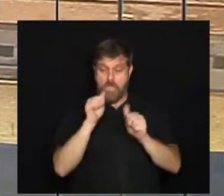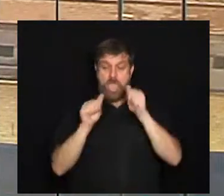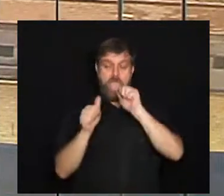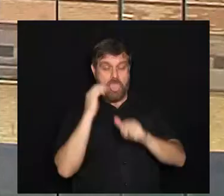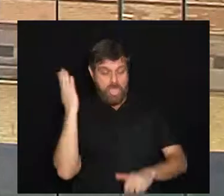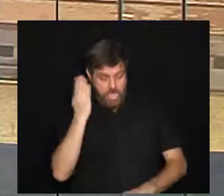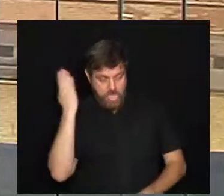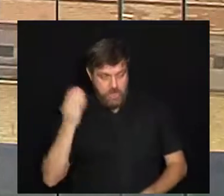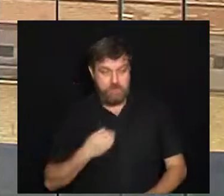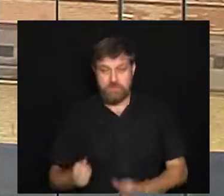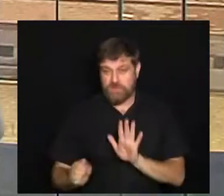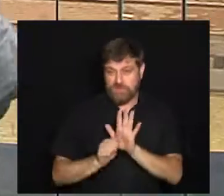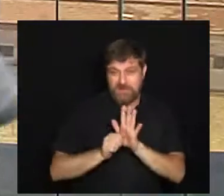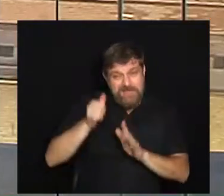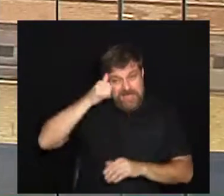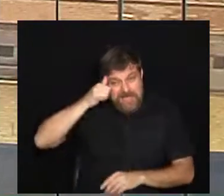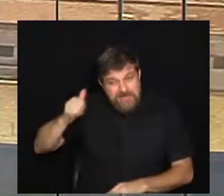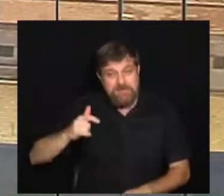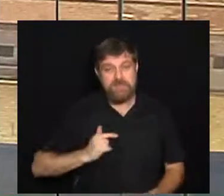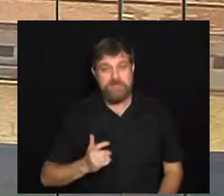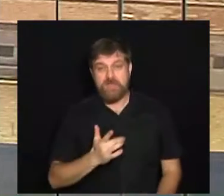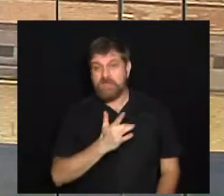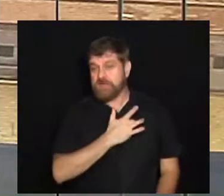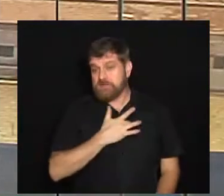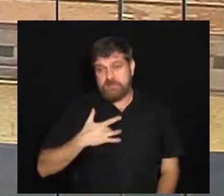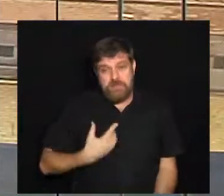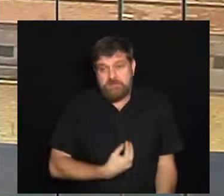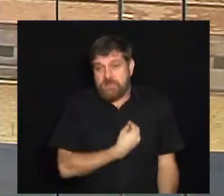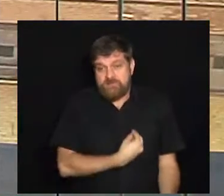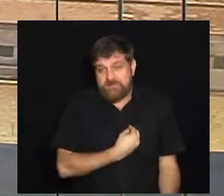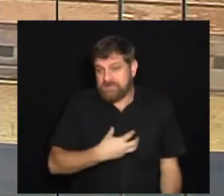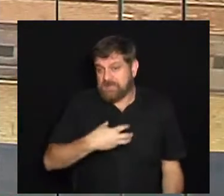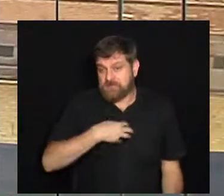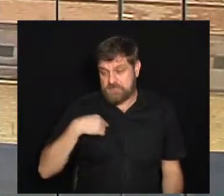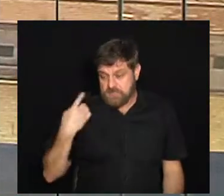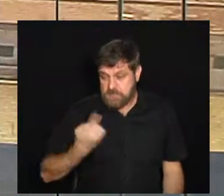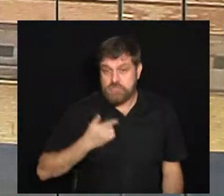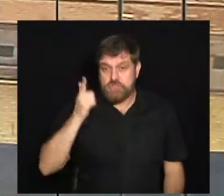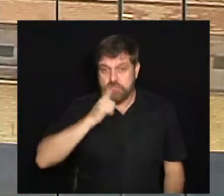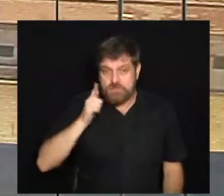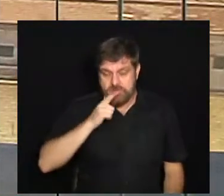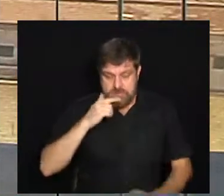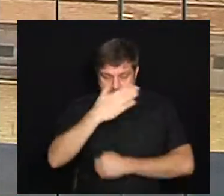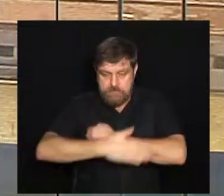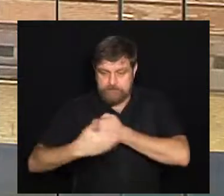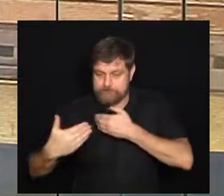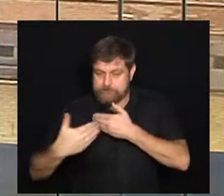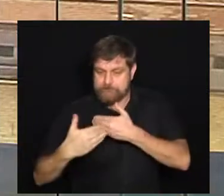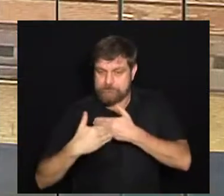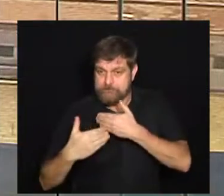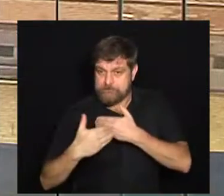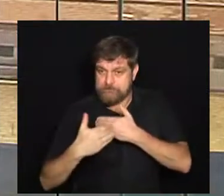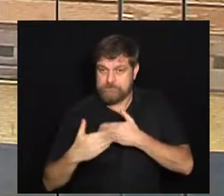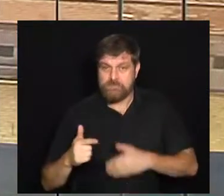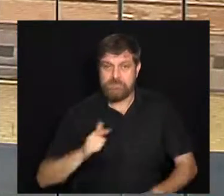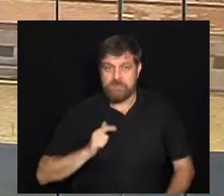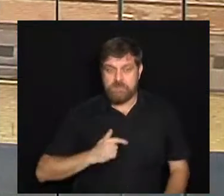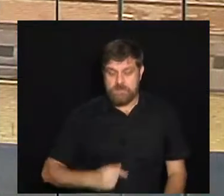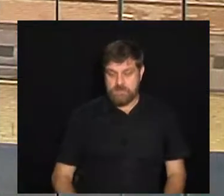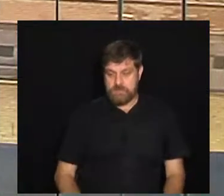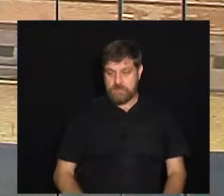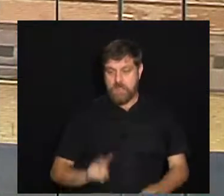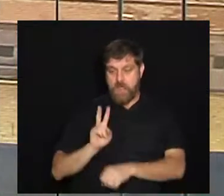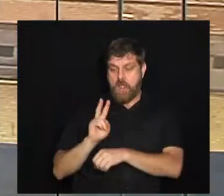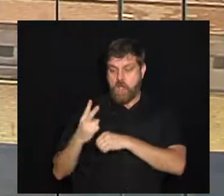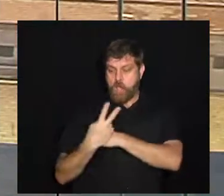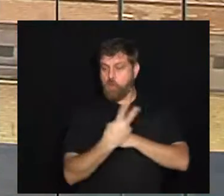quantidades nos anos outras substâncias em que tem uma vida saudável é a maneira da gente ter uns terminológico que dê conta do